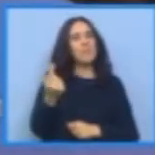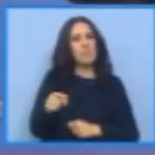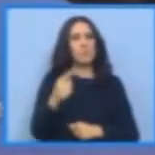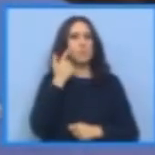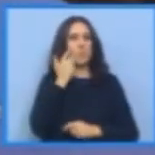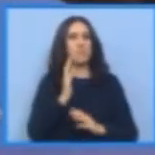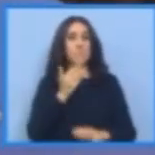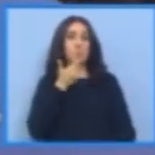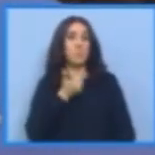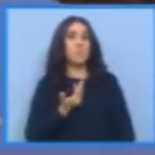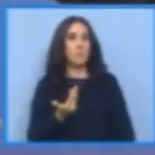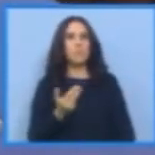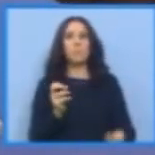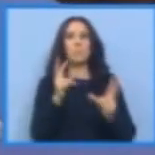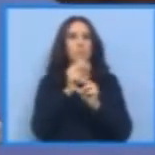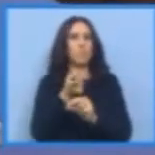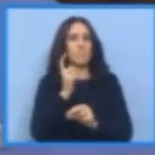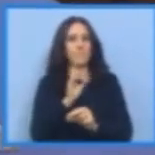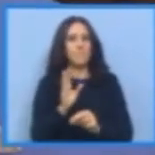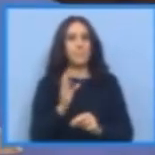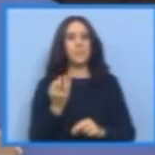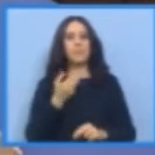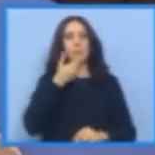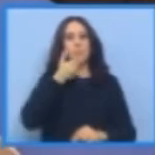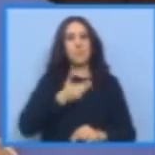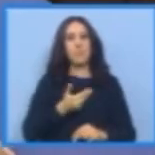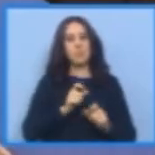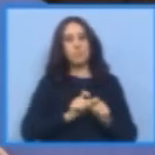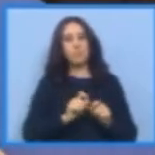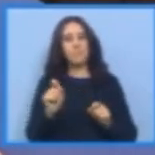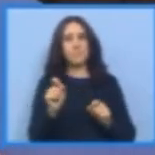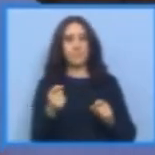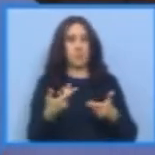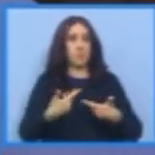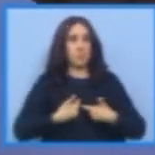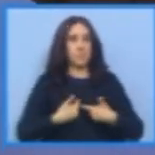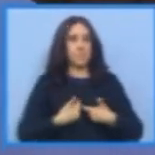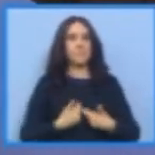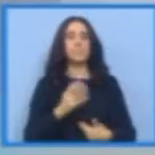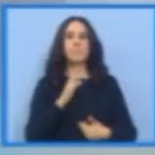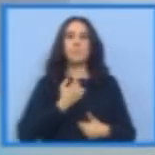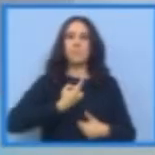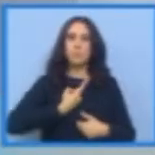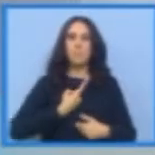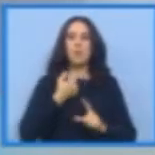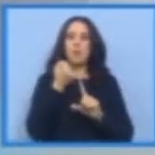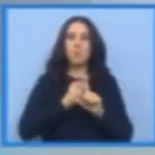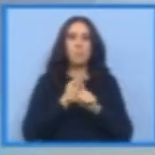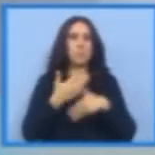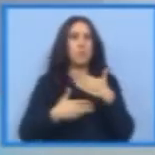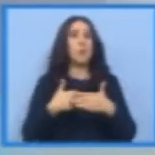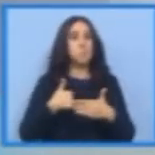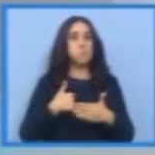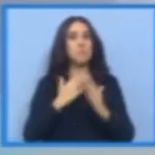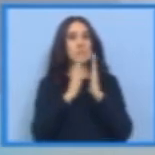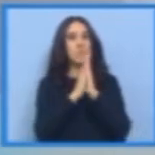Não é? Esta experiência, o fenómeno não é novo. E, portanto, toda essa experiência ajuda. Mas temos que continuar a combater, porque sabemos que mesmo